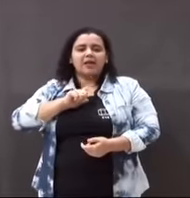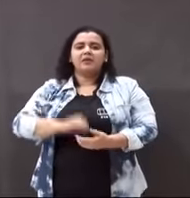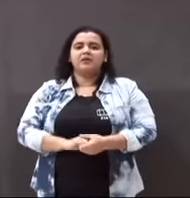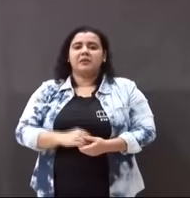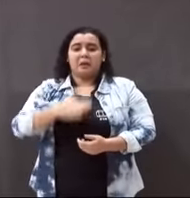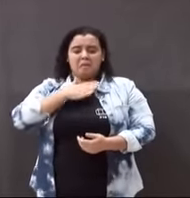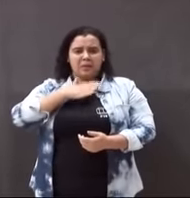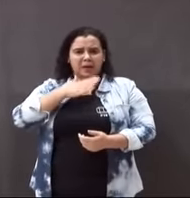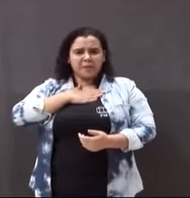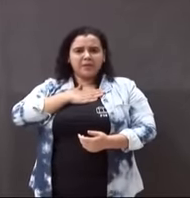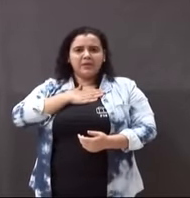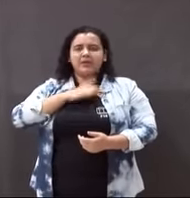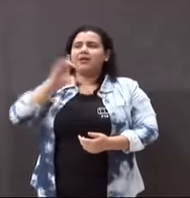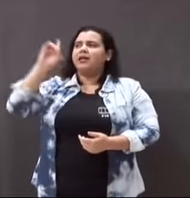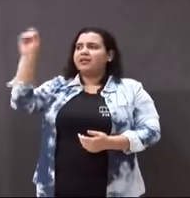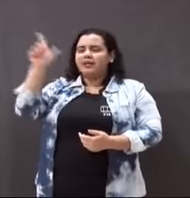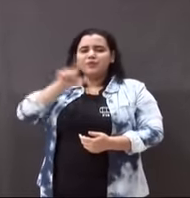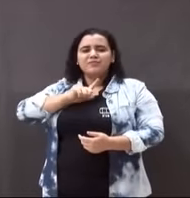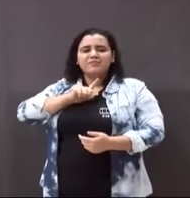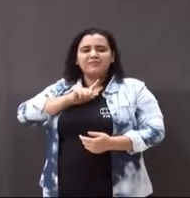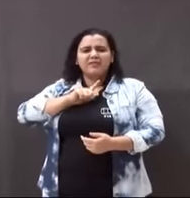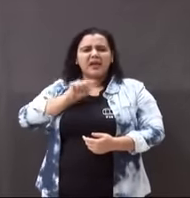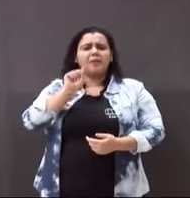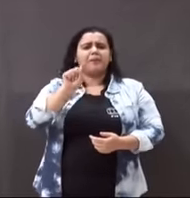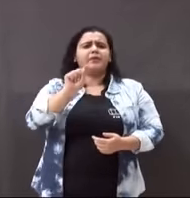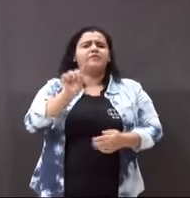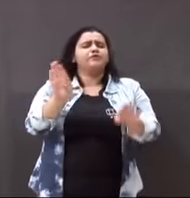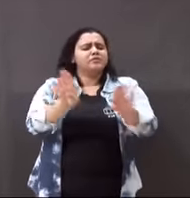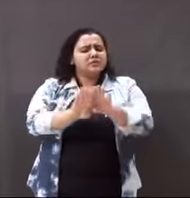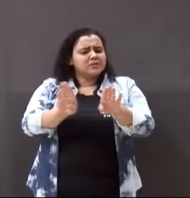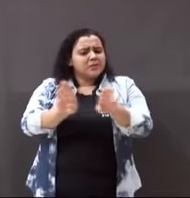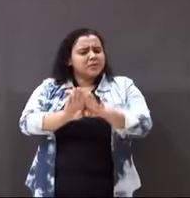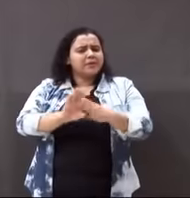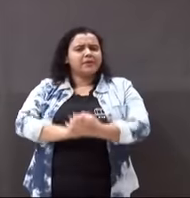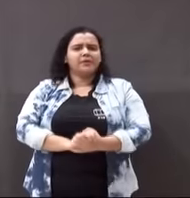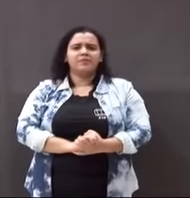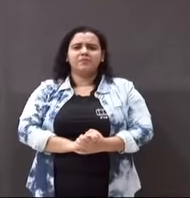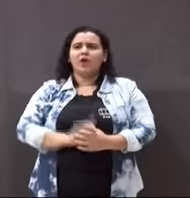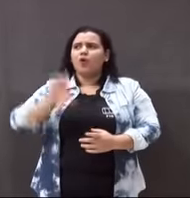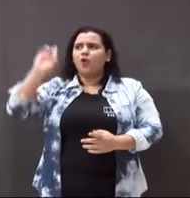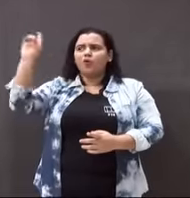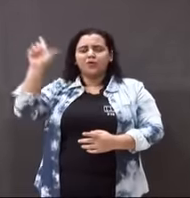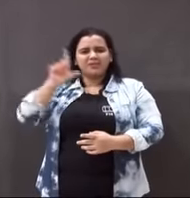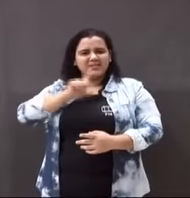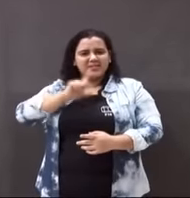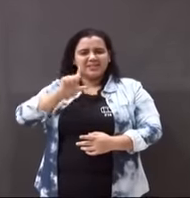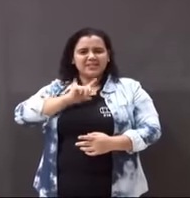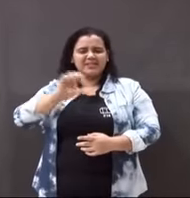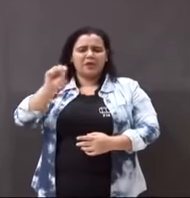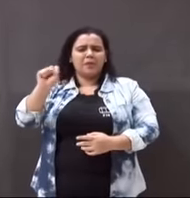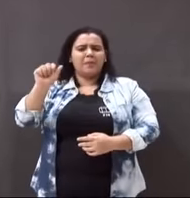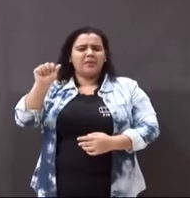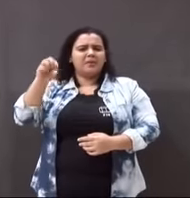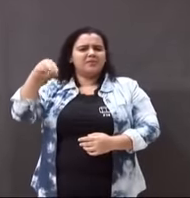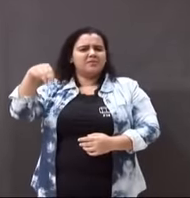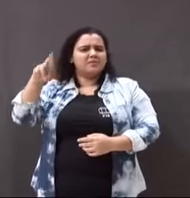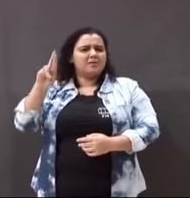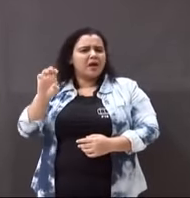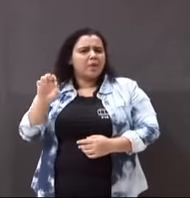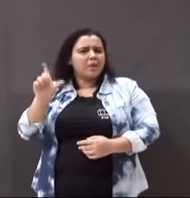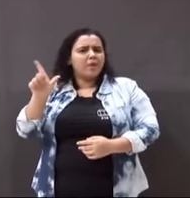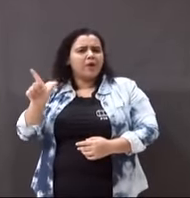para Elias, tem para Gláucio, tem para Samuel, tem para Tiago, tem para André, tem